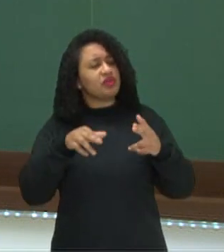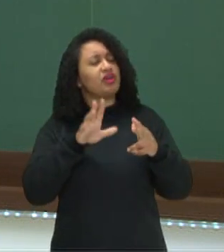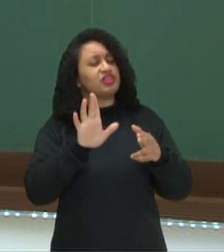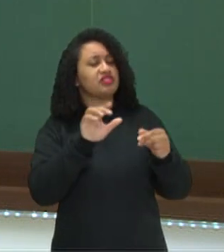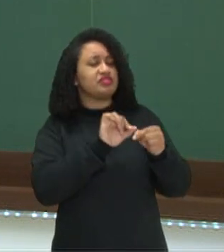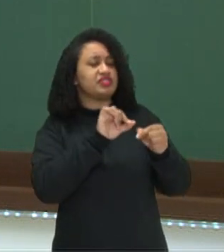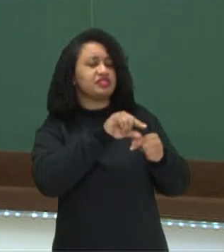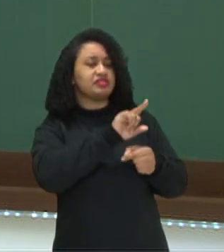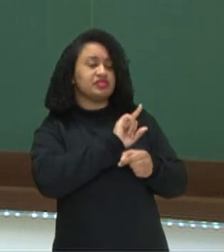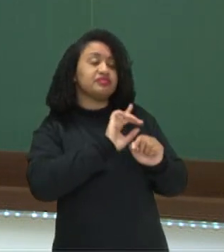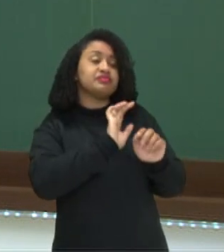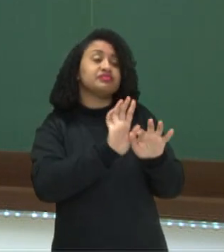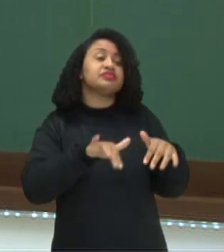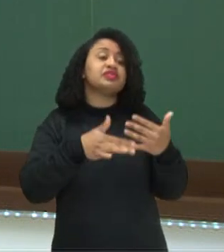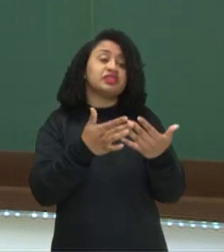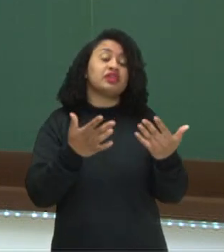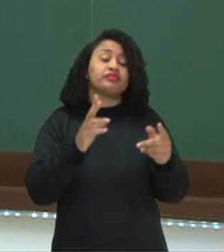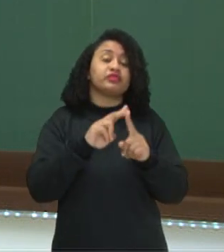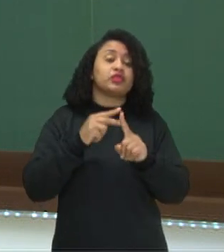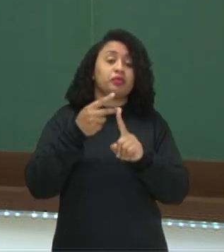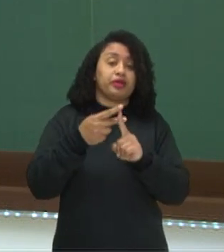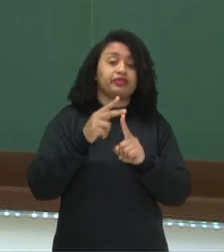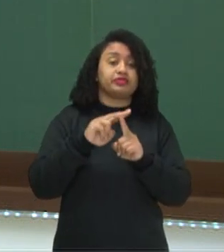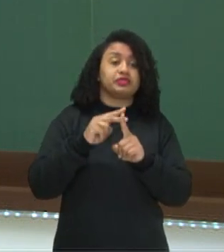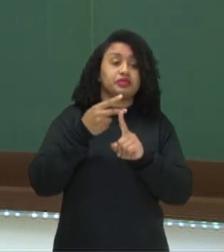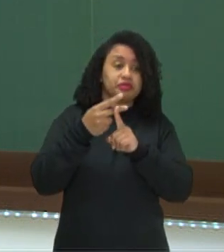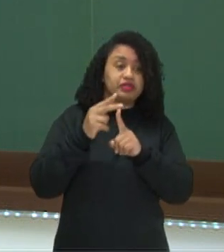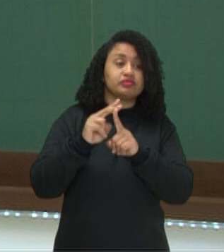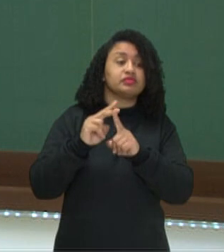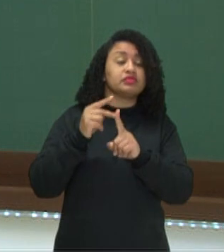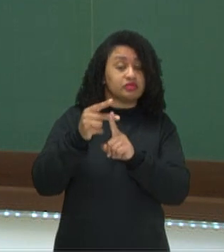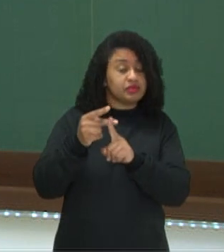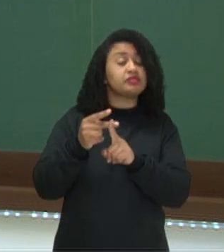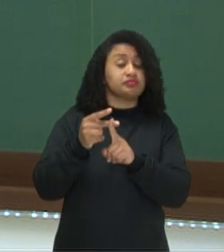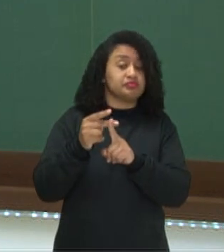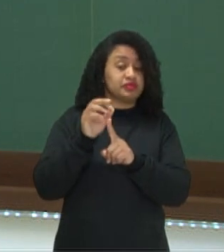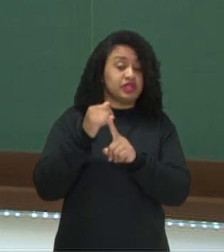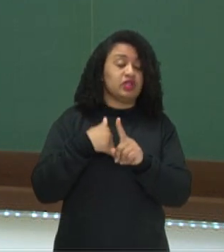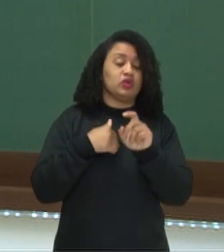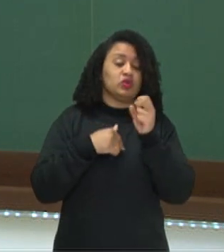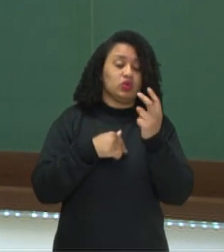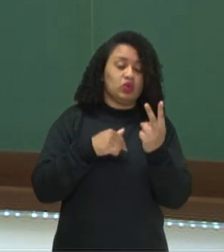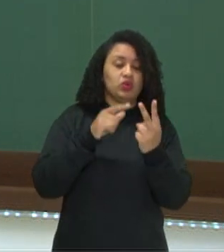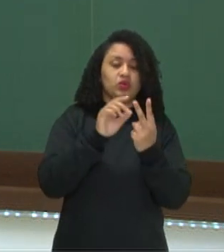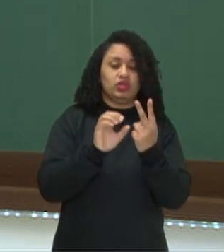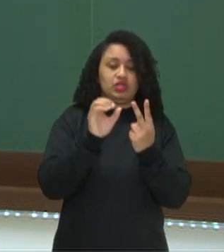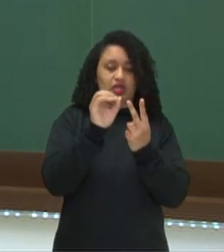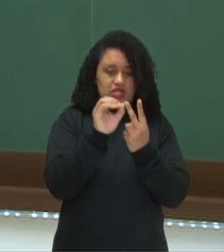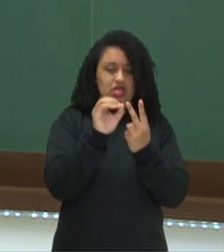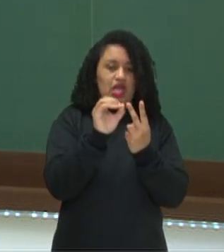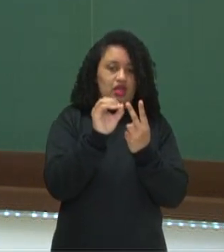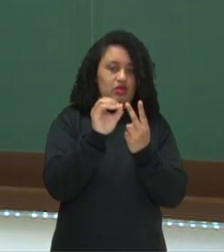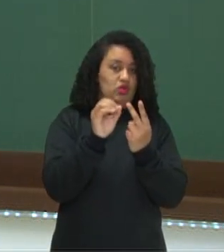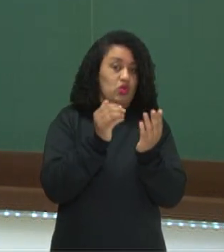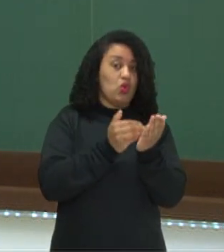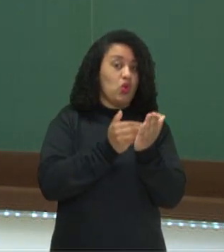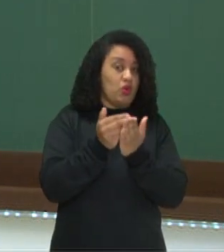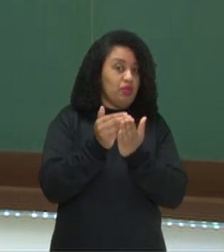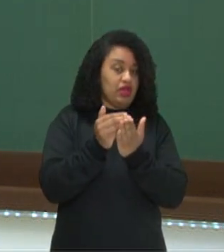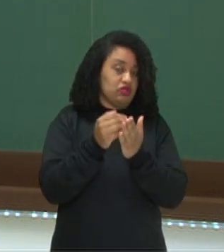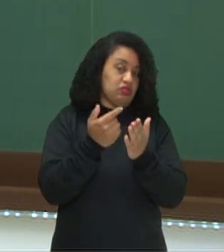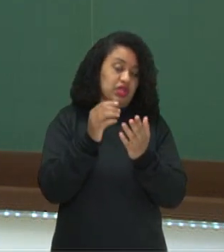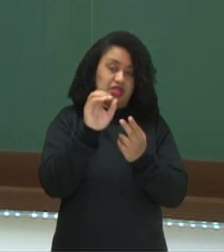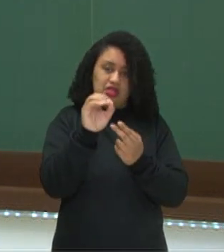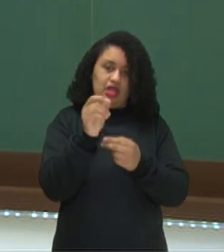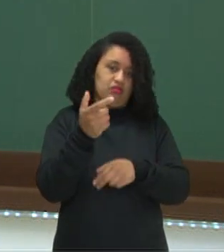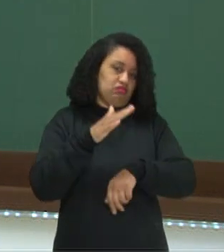né? Então, está dobrando. 2 elevado na 0, no momento, no início do experimento. 2 elevado na